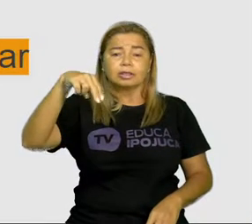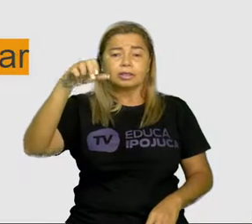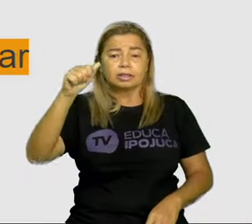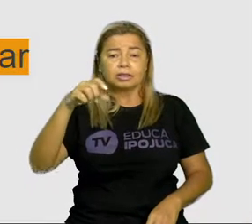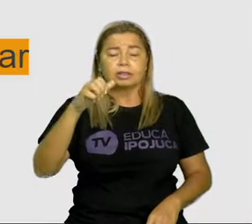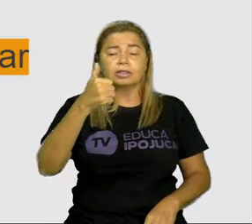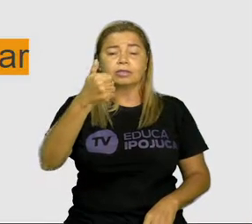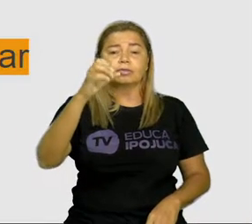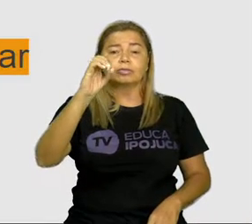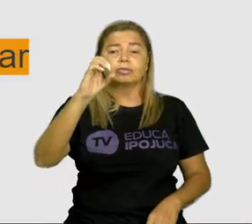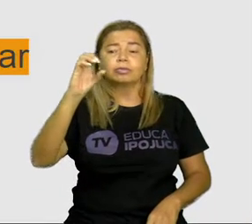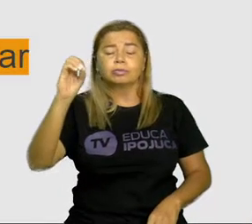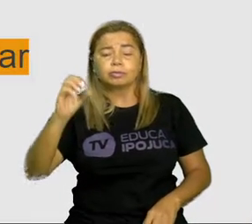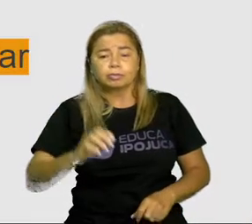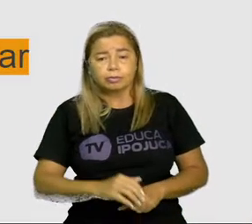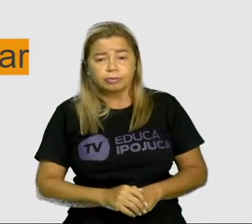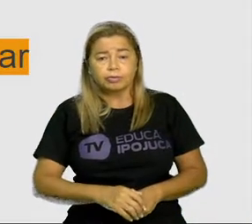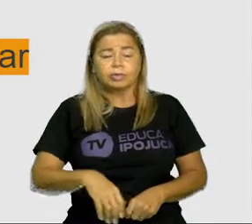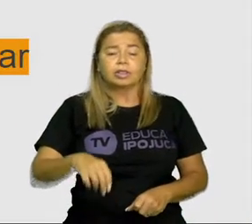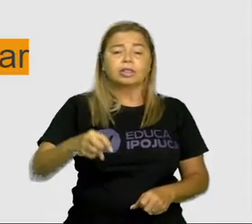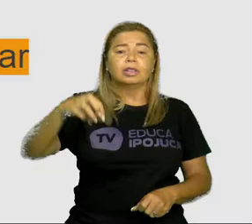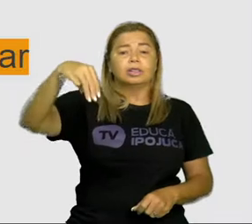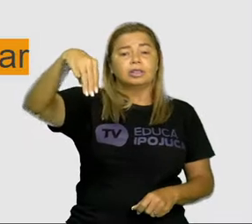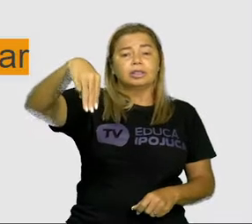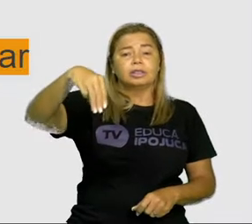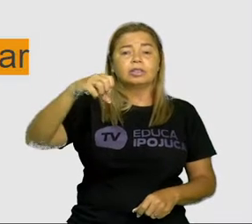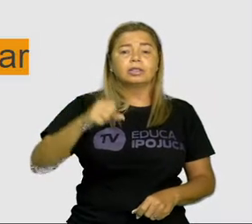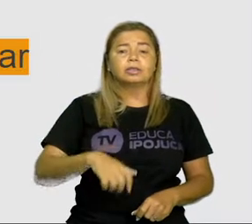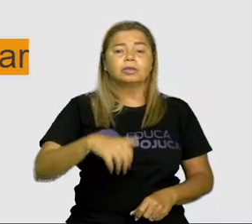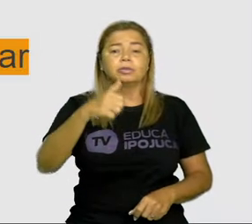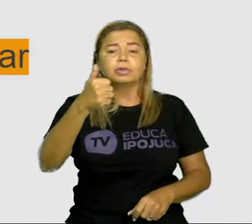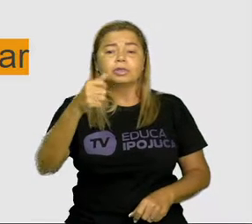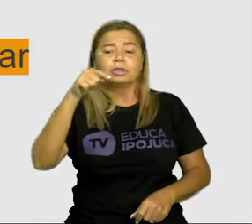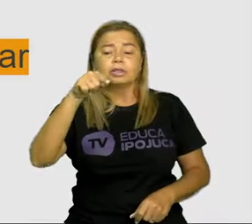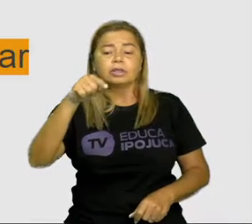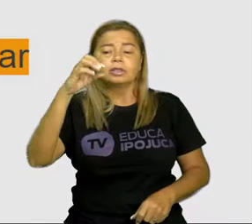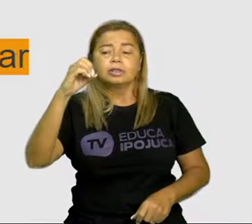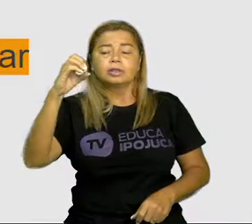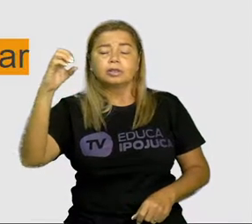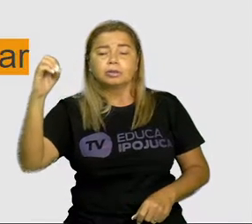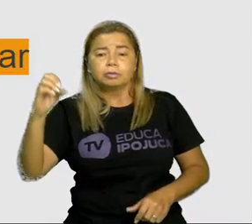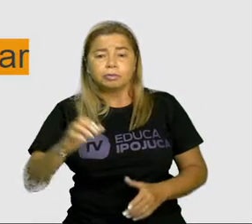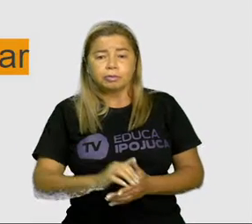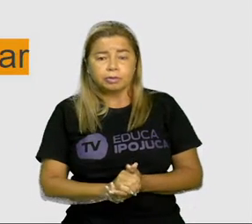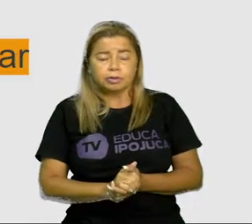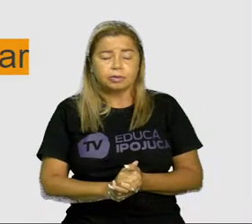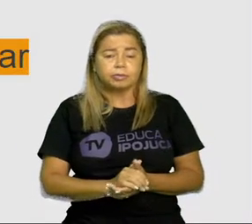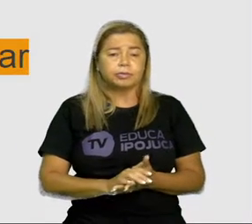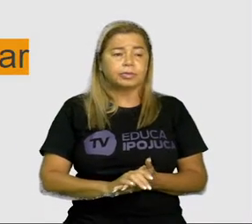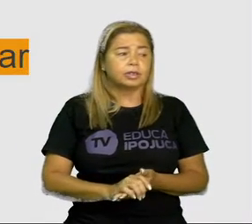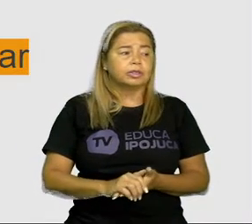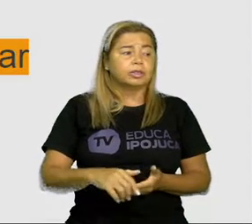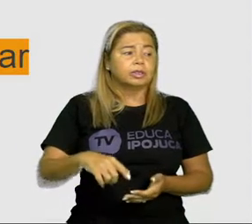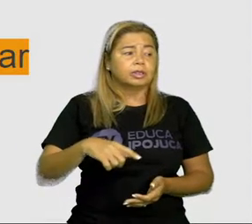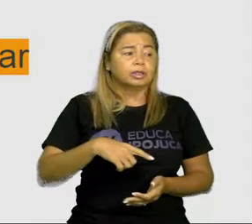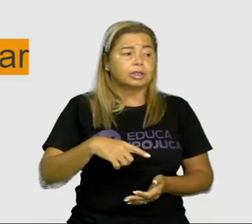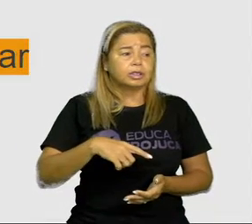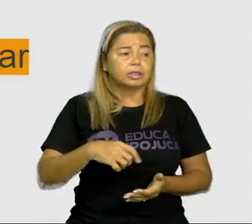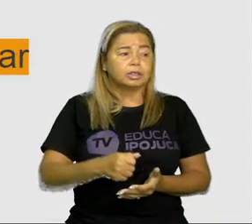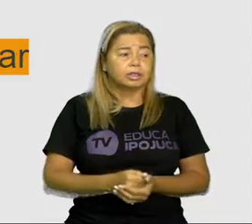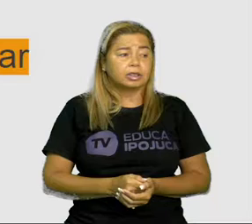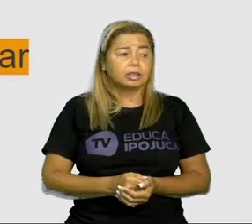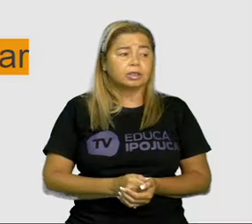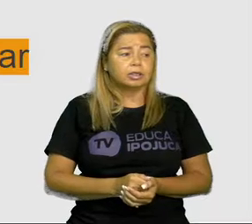Nós temos aqui uma representação aqui, 2, 4, 1, 7. Então,